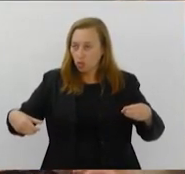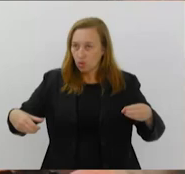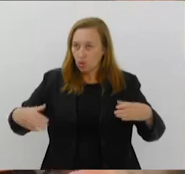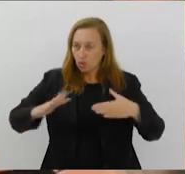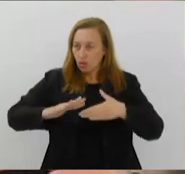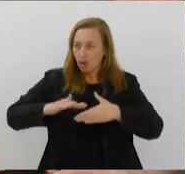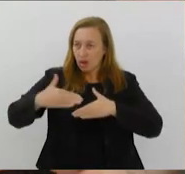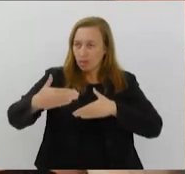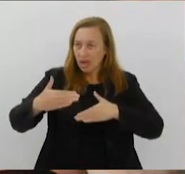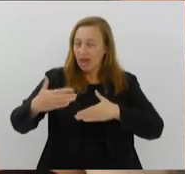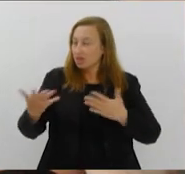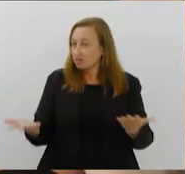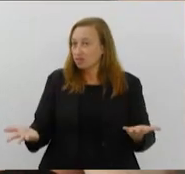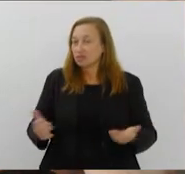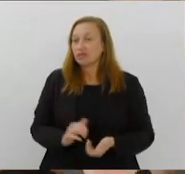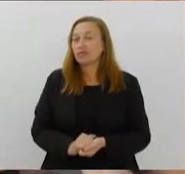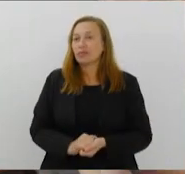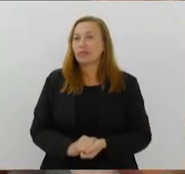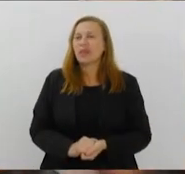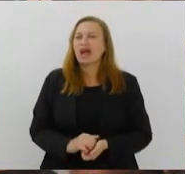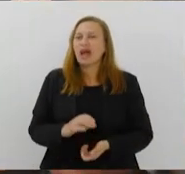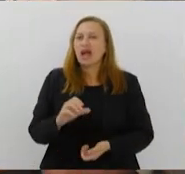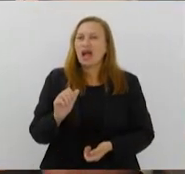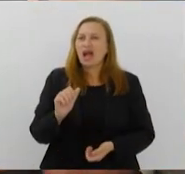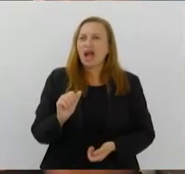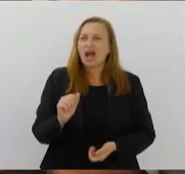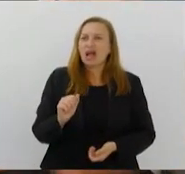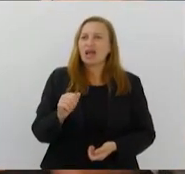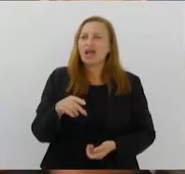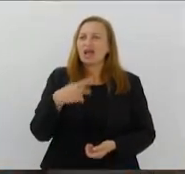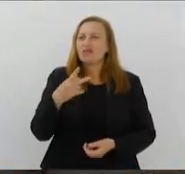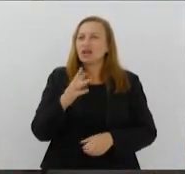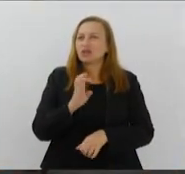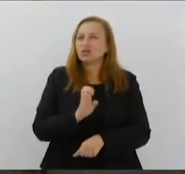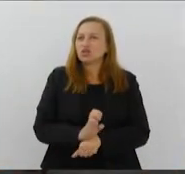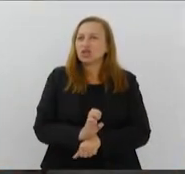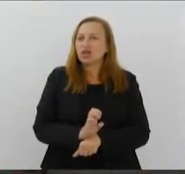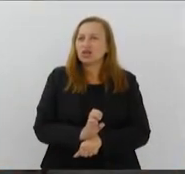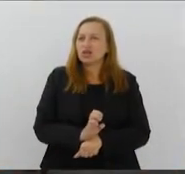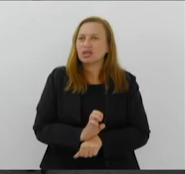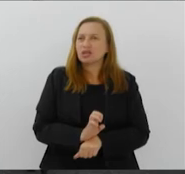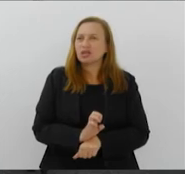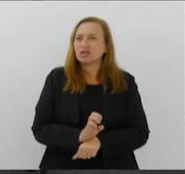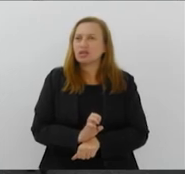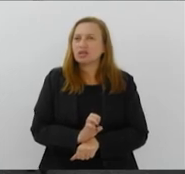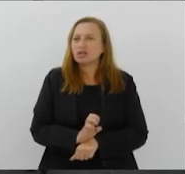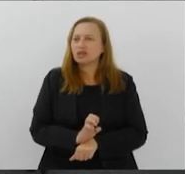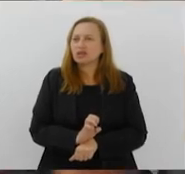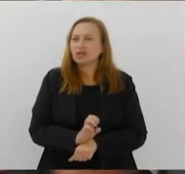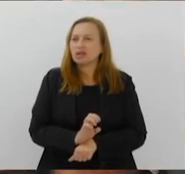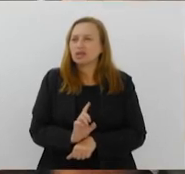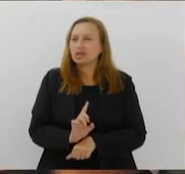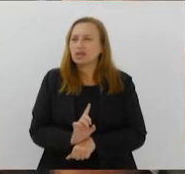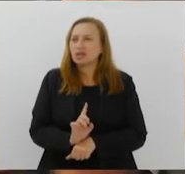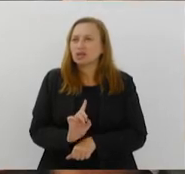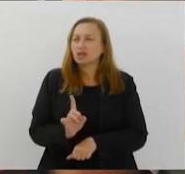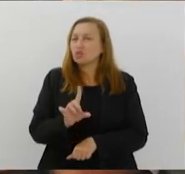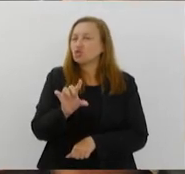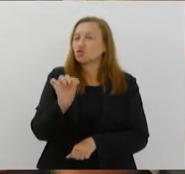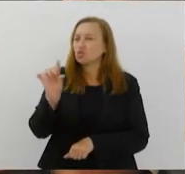camaronês, um filósofo chamado Achille Mbembe, em que ele diz que o Estado, ele não escolhe apenas